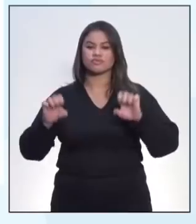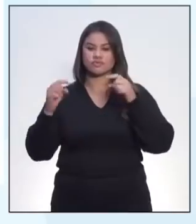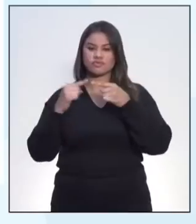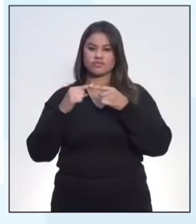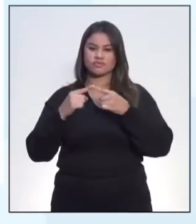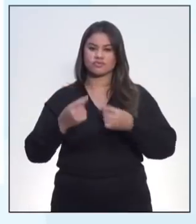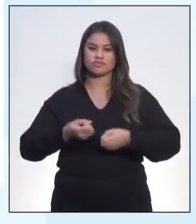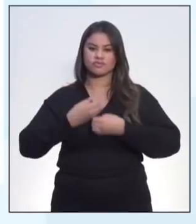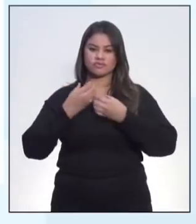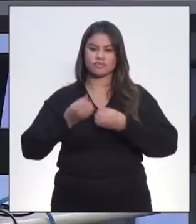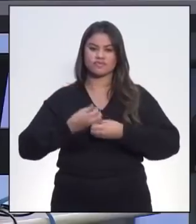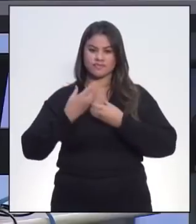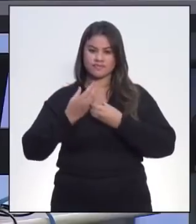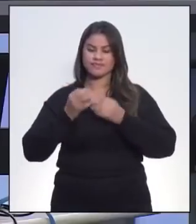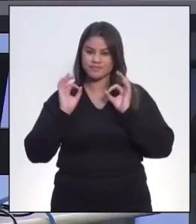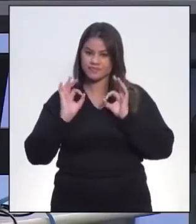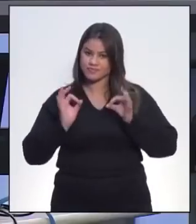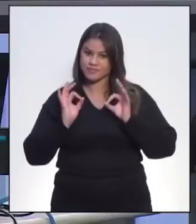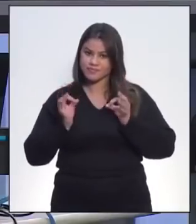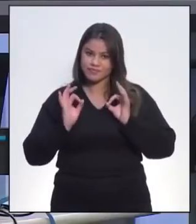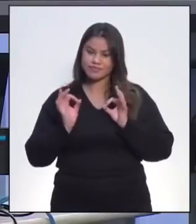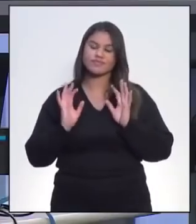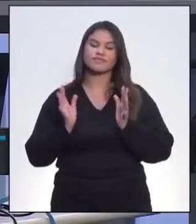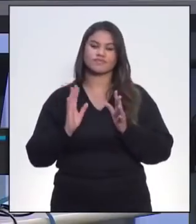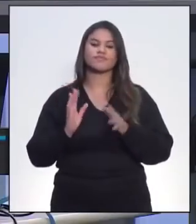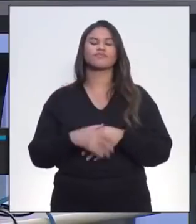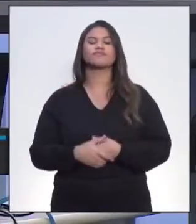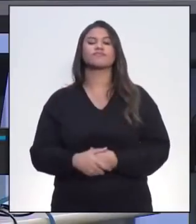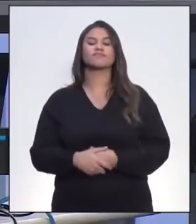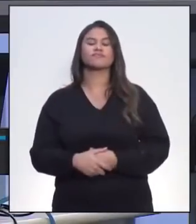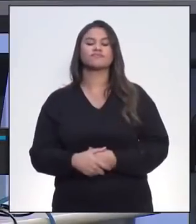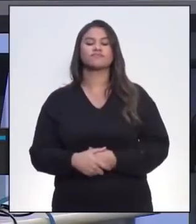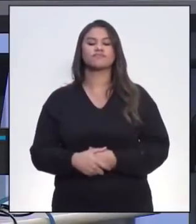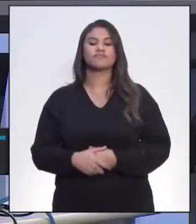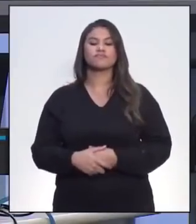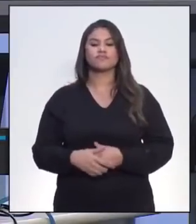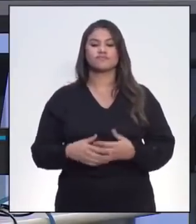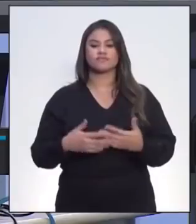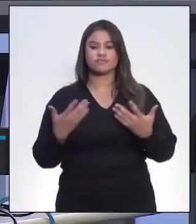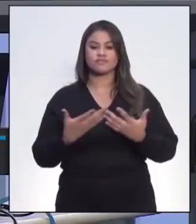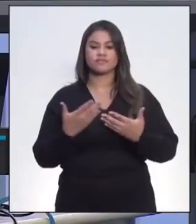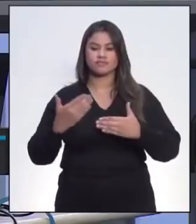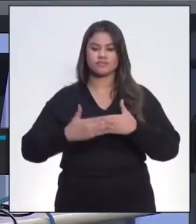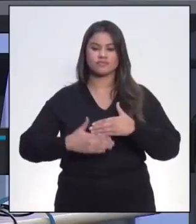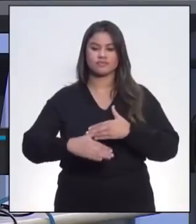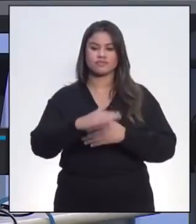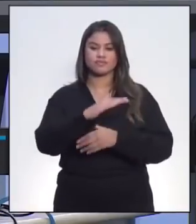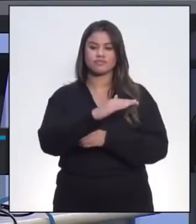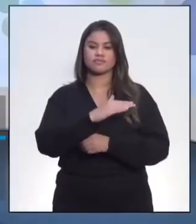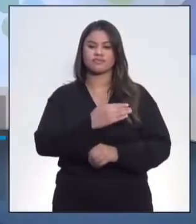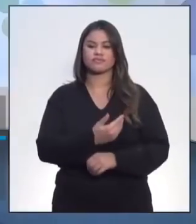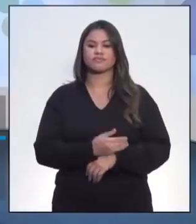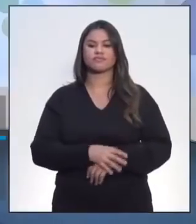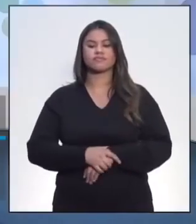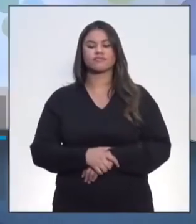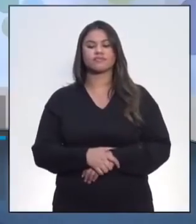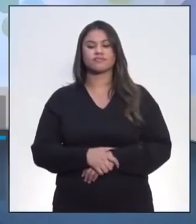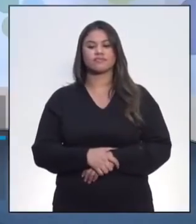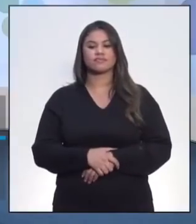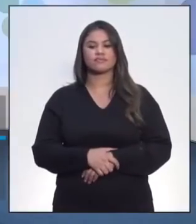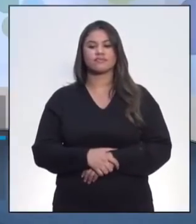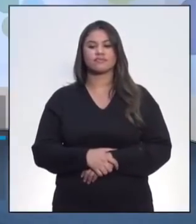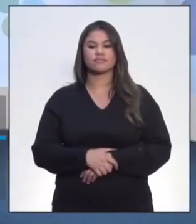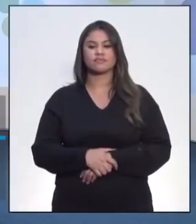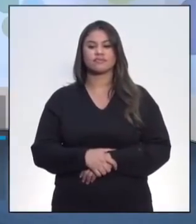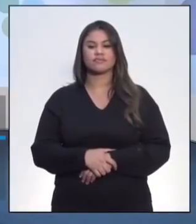nós passamos as informações que estão contidas aí. E vamos lá na sequência, Alessandra. Tudo bem? Vamos continuar assim.